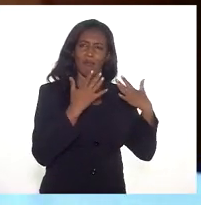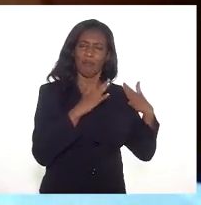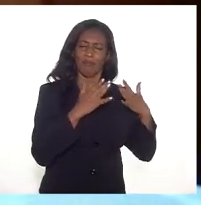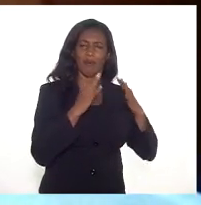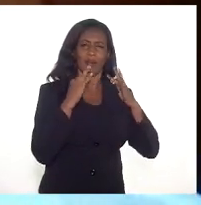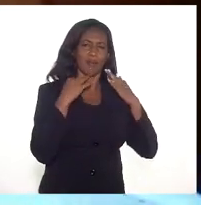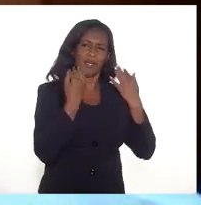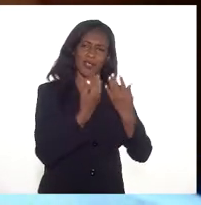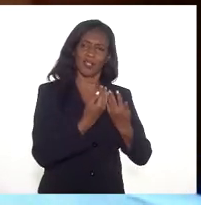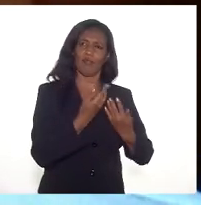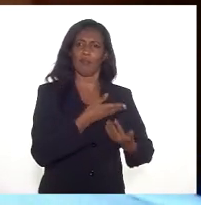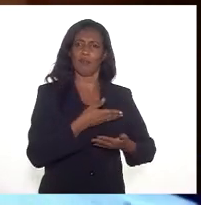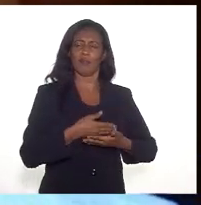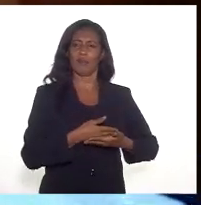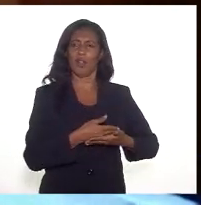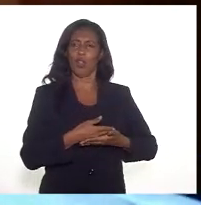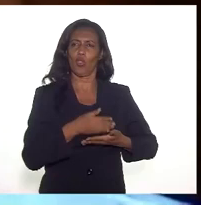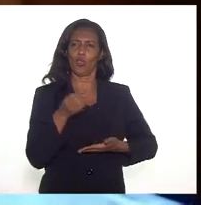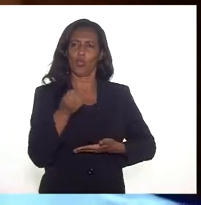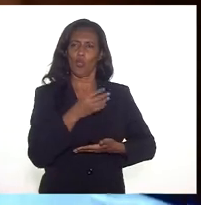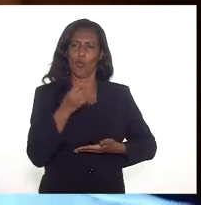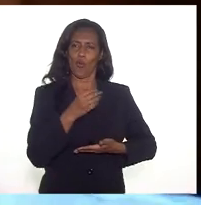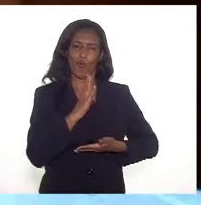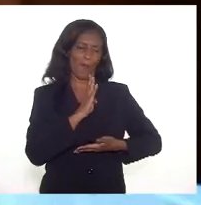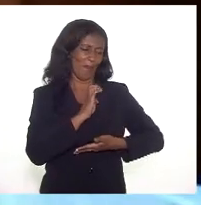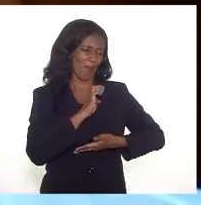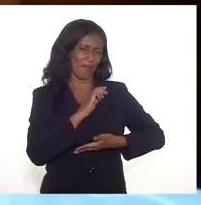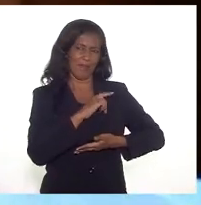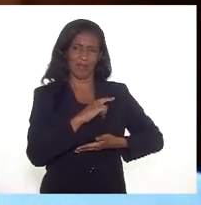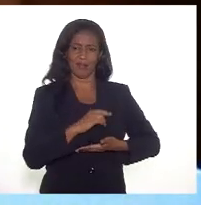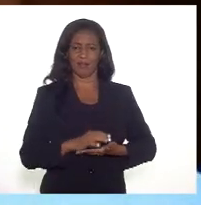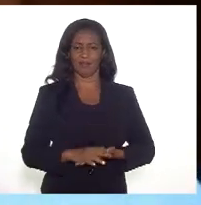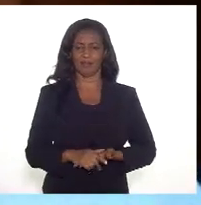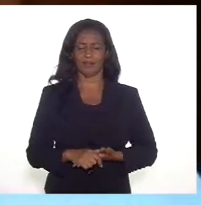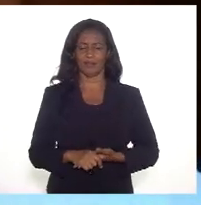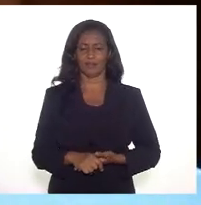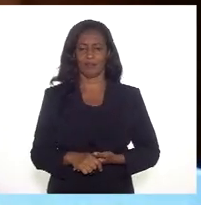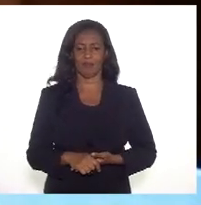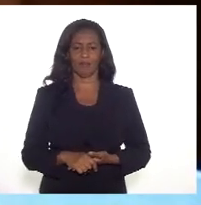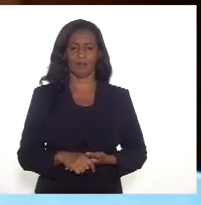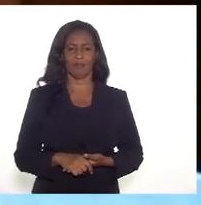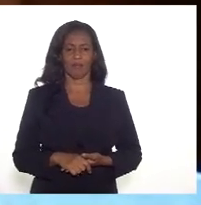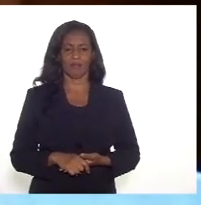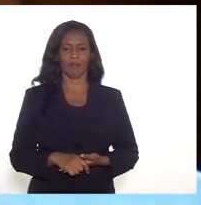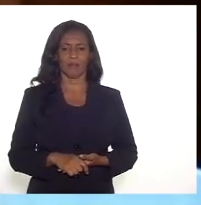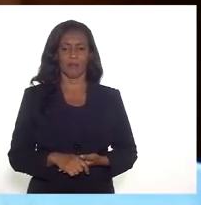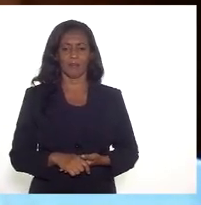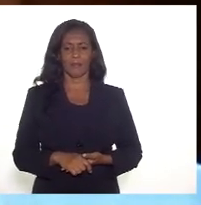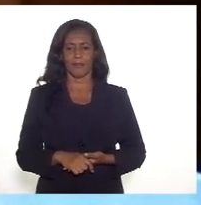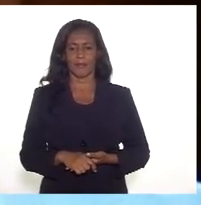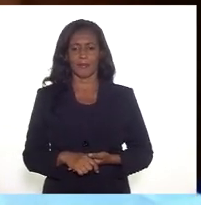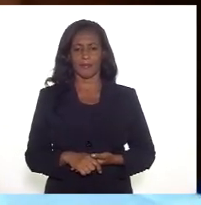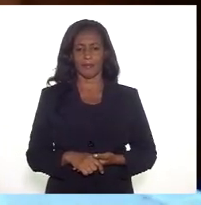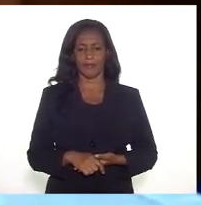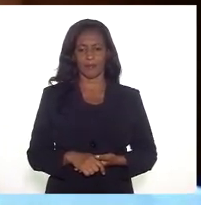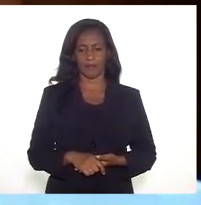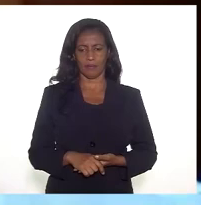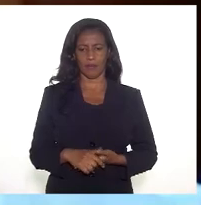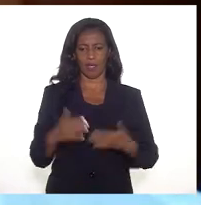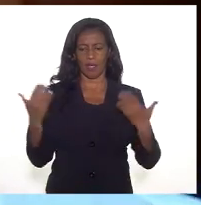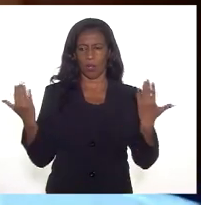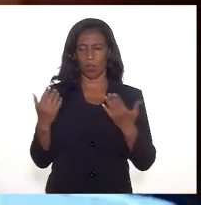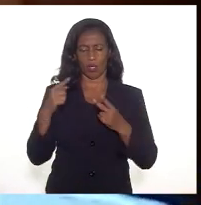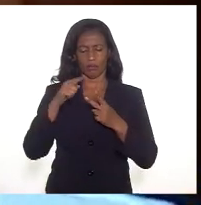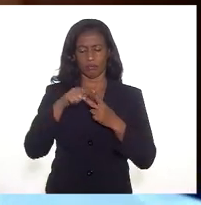de uma nova criança, de um novo componente da família. Isso dito, senhor presidente, eu queria fazer duas